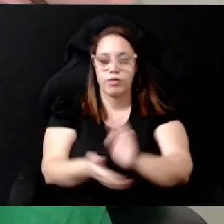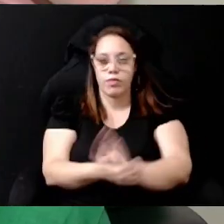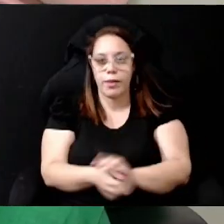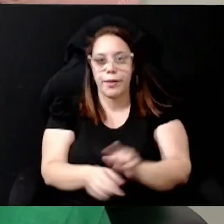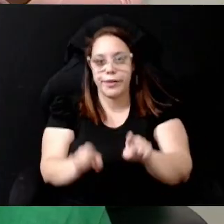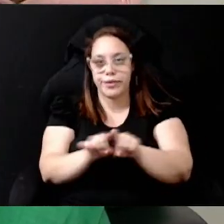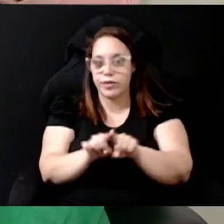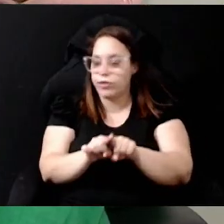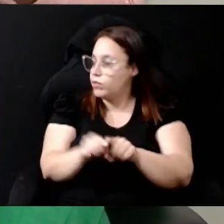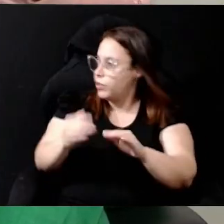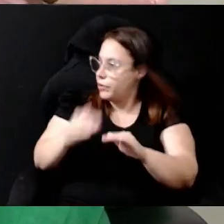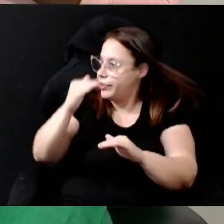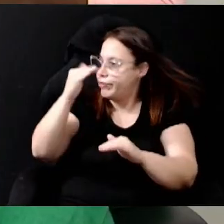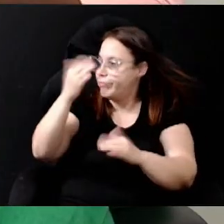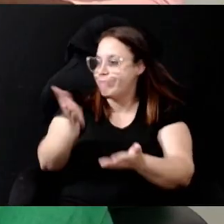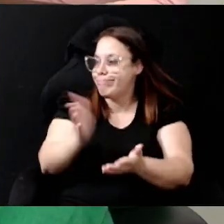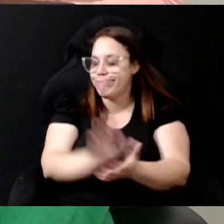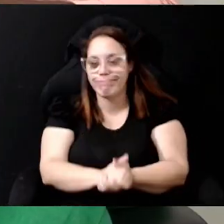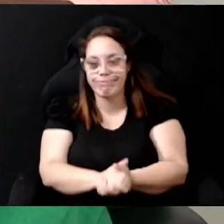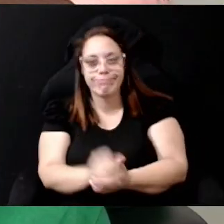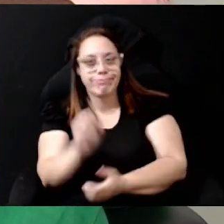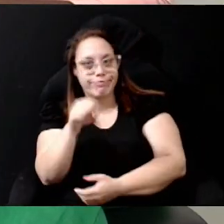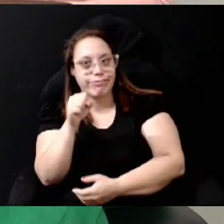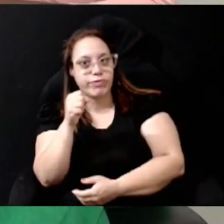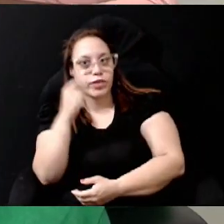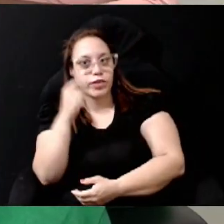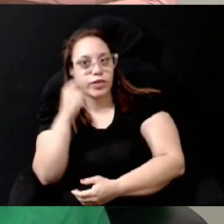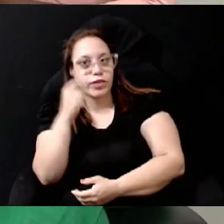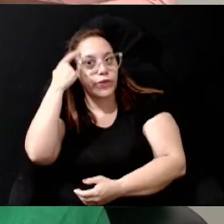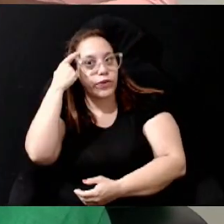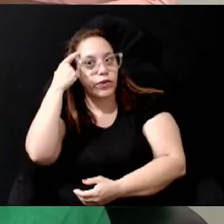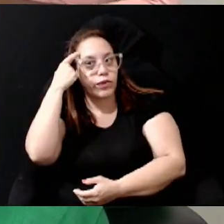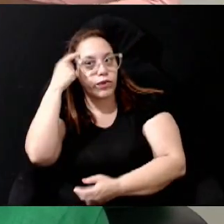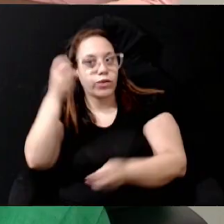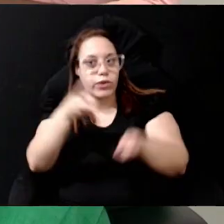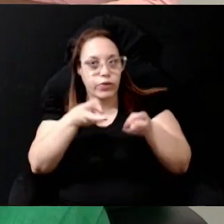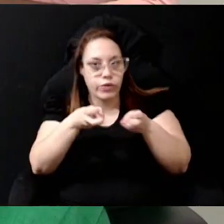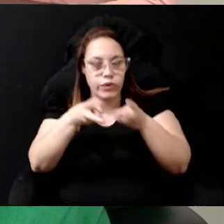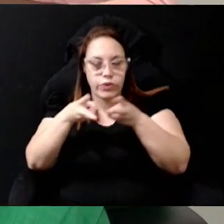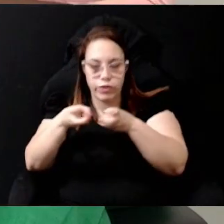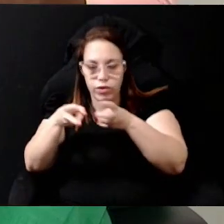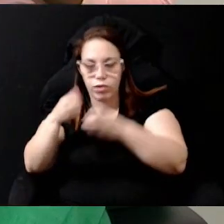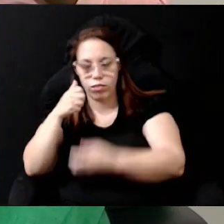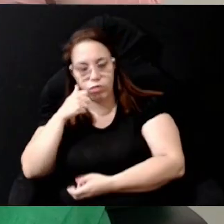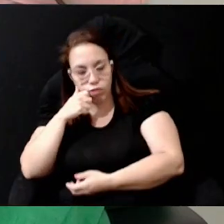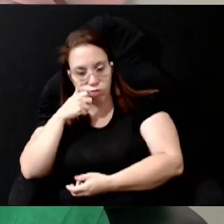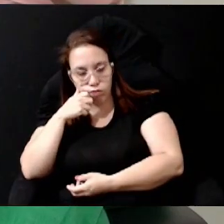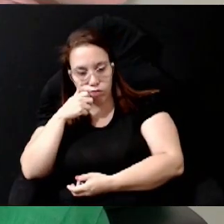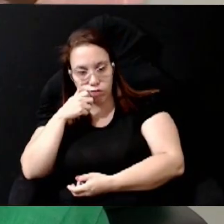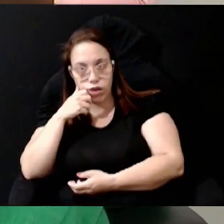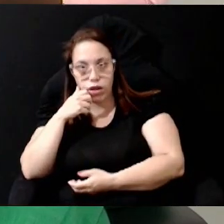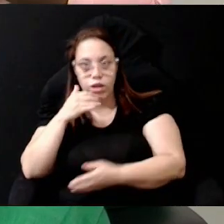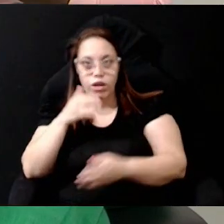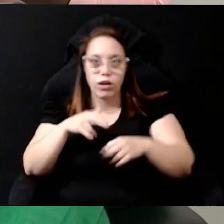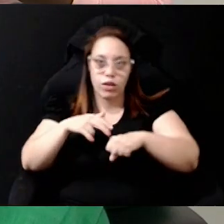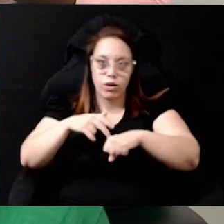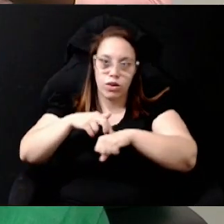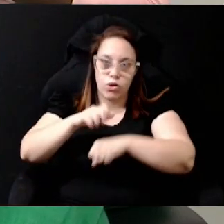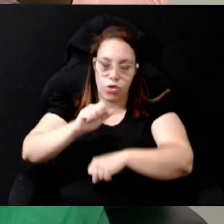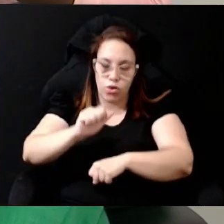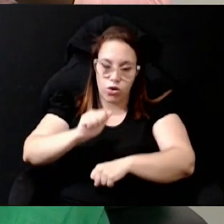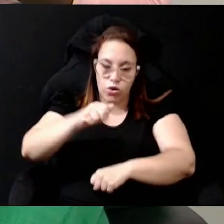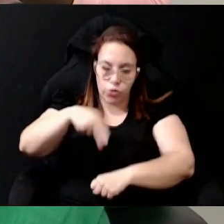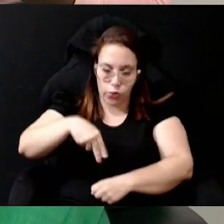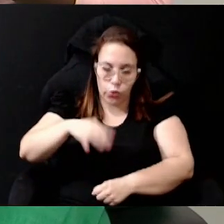grande caminhar. Mas também é uma evolução. Já é uma evolução, né? Mas temos sempre que pensar que o racismo ele se reinventa todos os dias, né? Então que